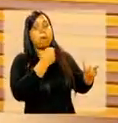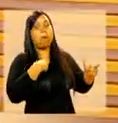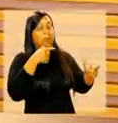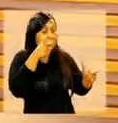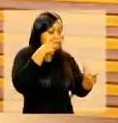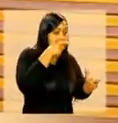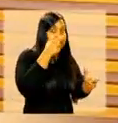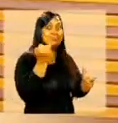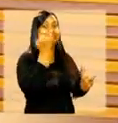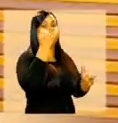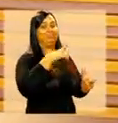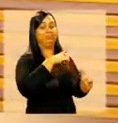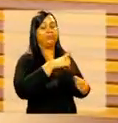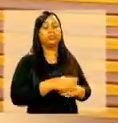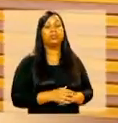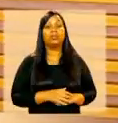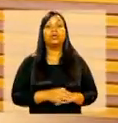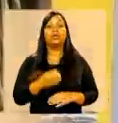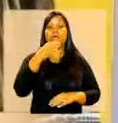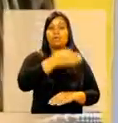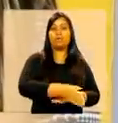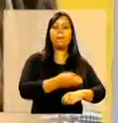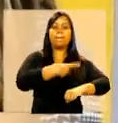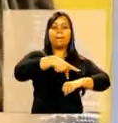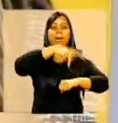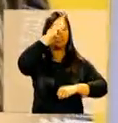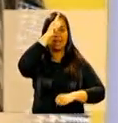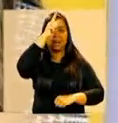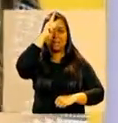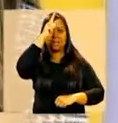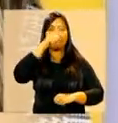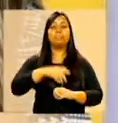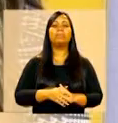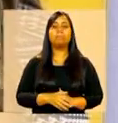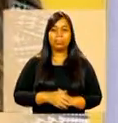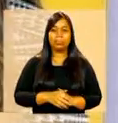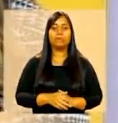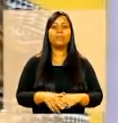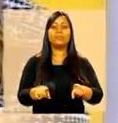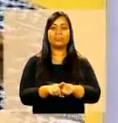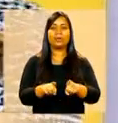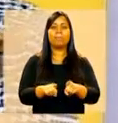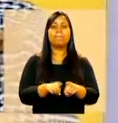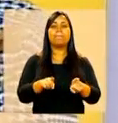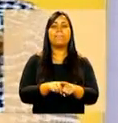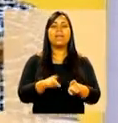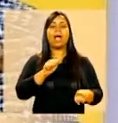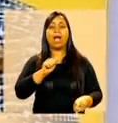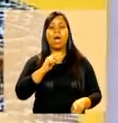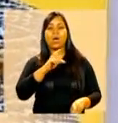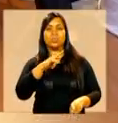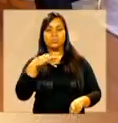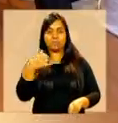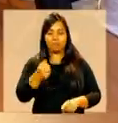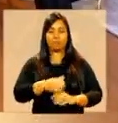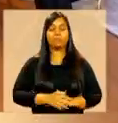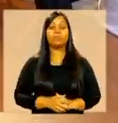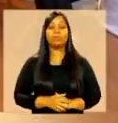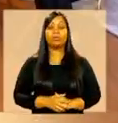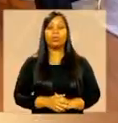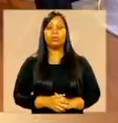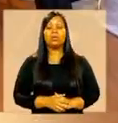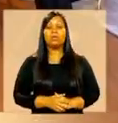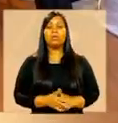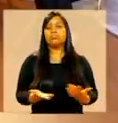última viagem, você passou por quais locais? Eu fui para Alemanha, República Tcheca e Áustria. Que bacana. Cara, nesse